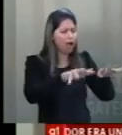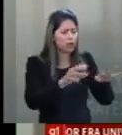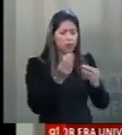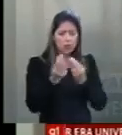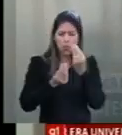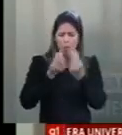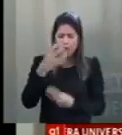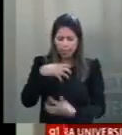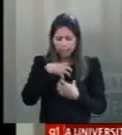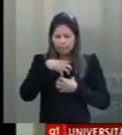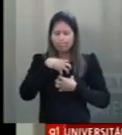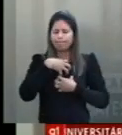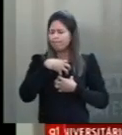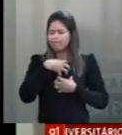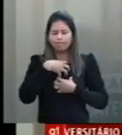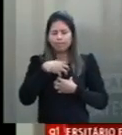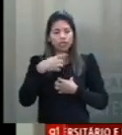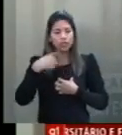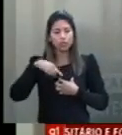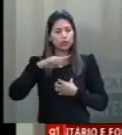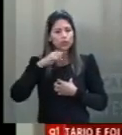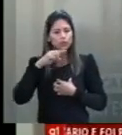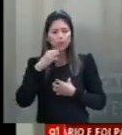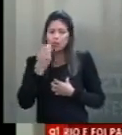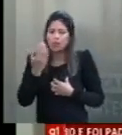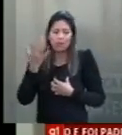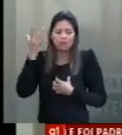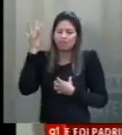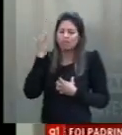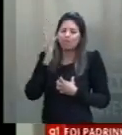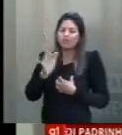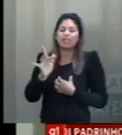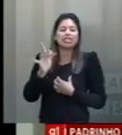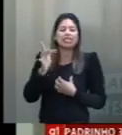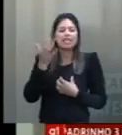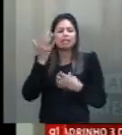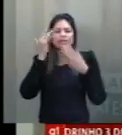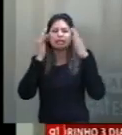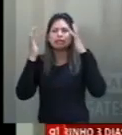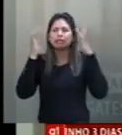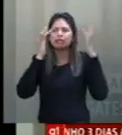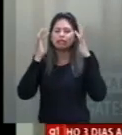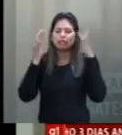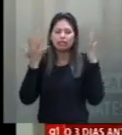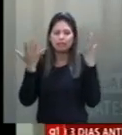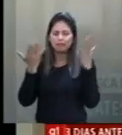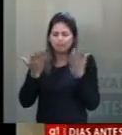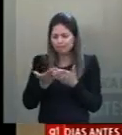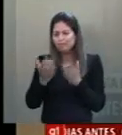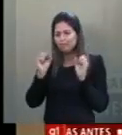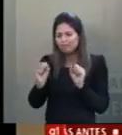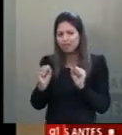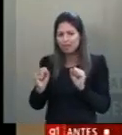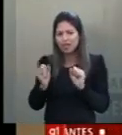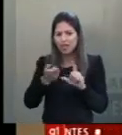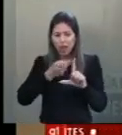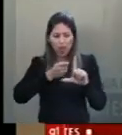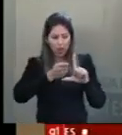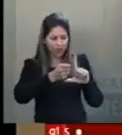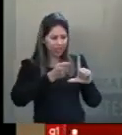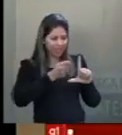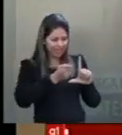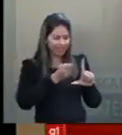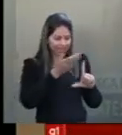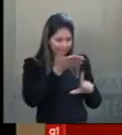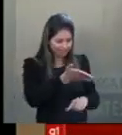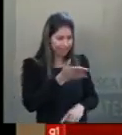encontrava e que a gente não pode nem imaginar. Não é, querida Adriana? Sua entrevista,